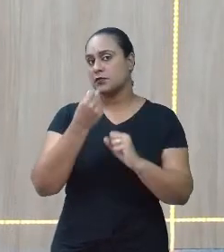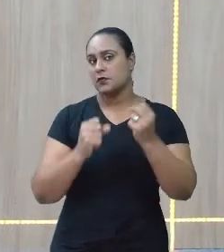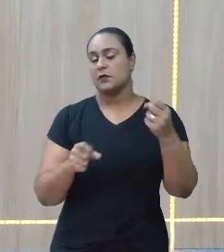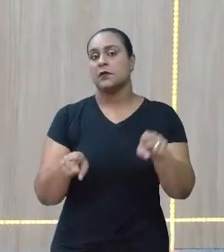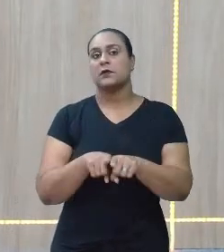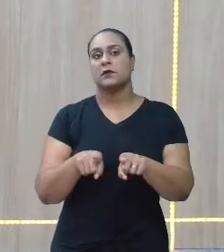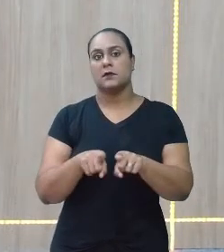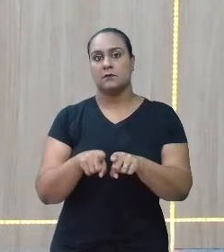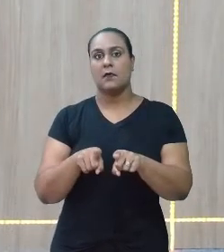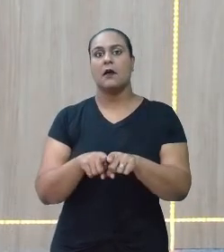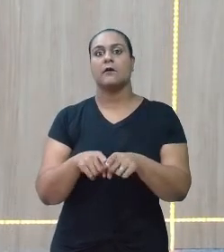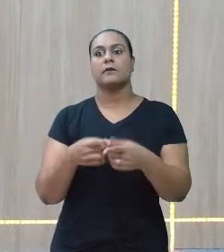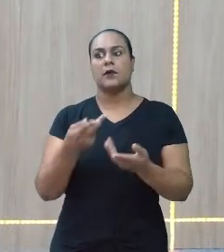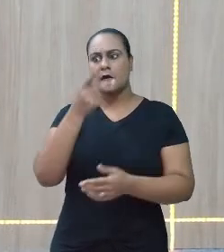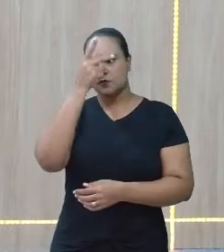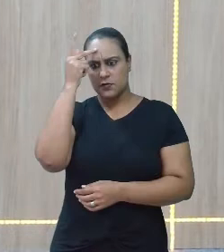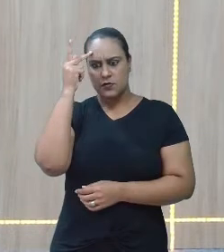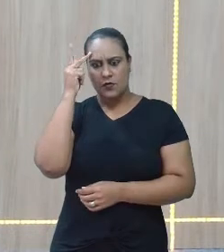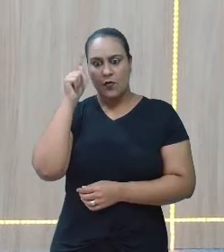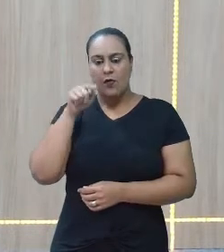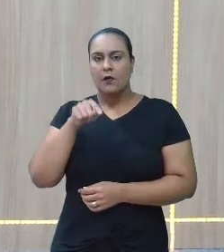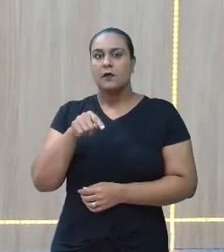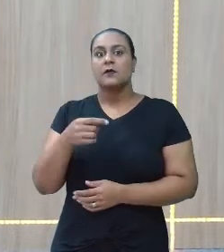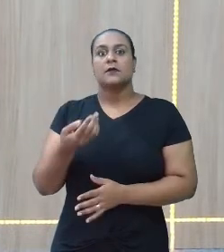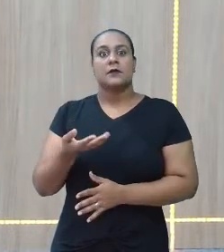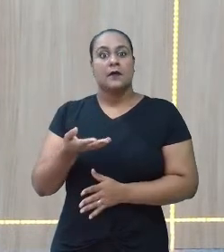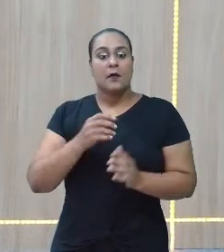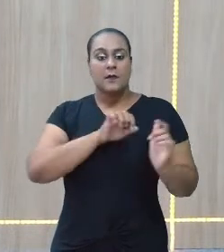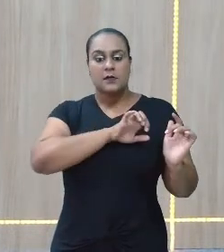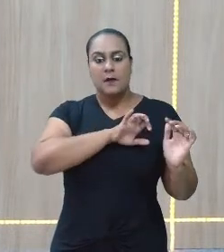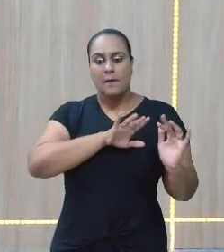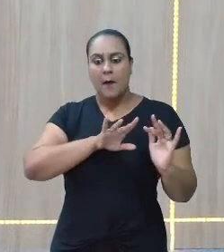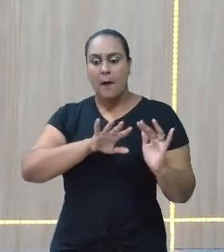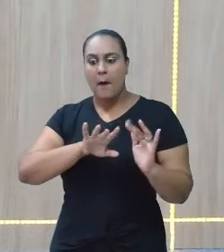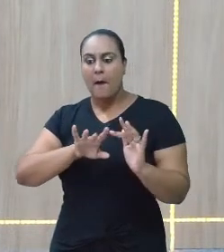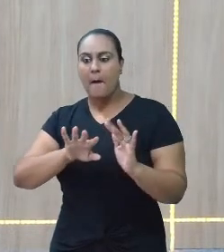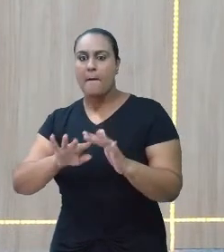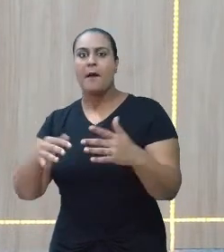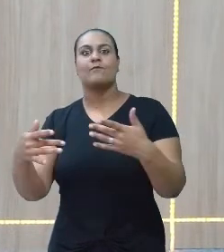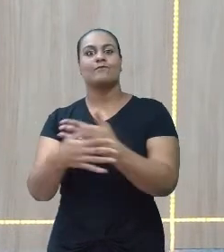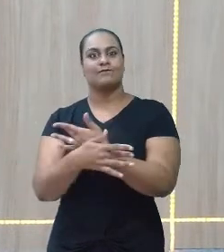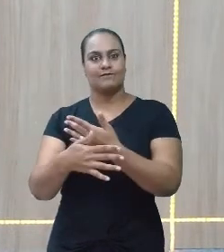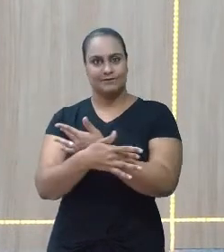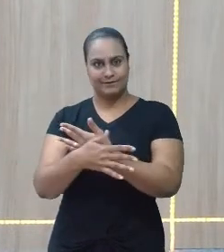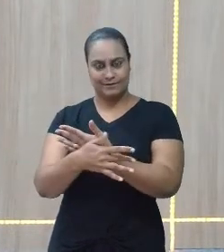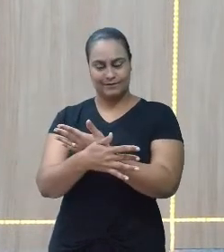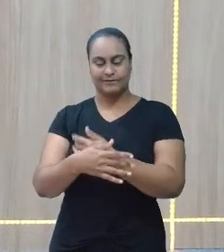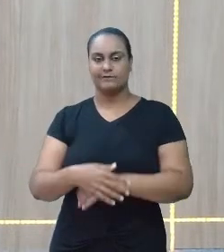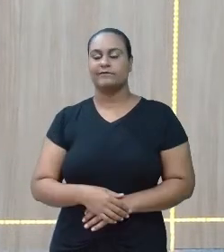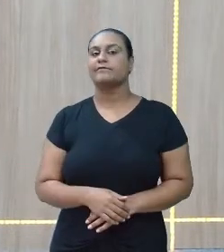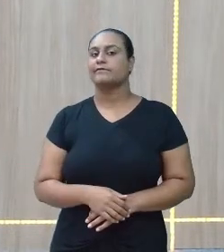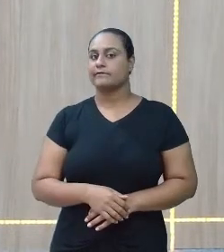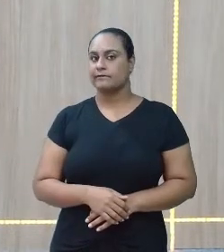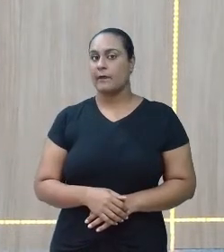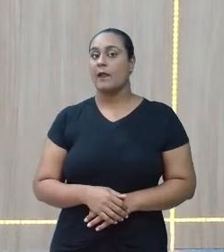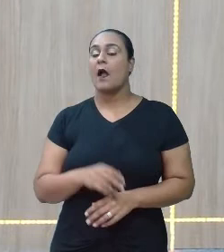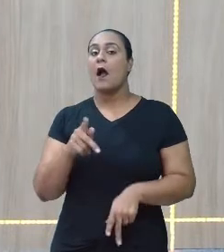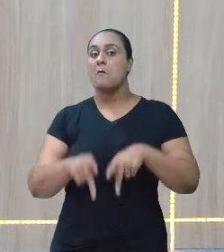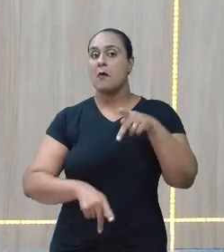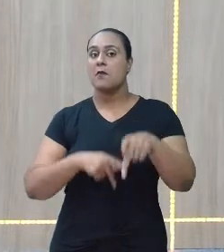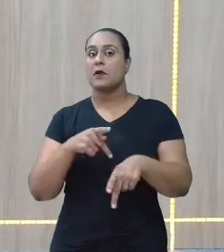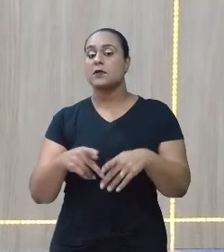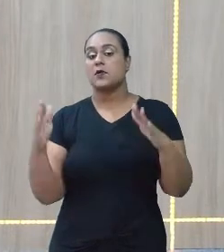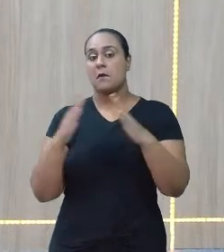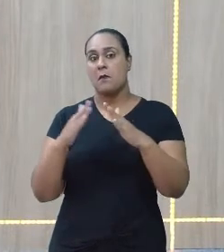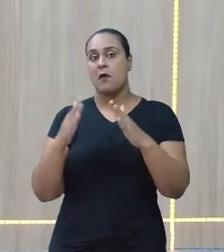torna atrativa para essas pessoas e aí elas começam a migrar para as cidades. Maior número de população morando em cidades